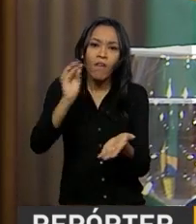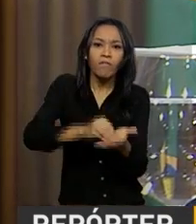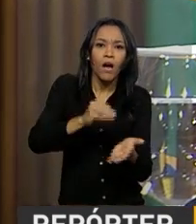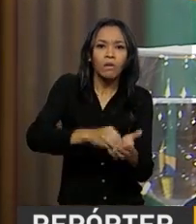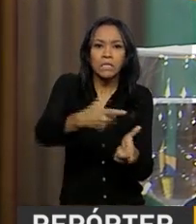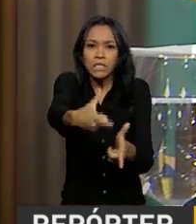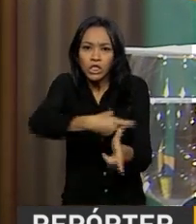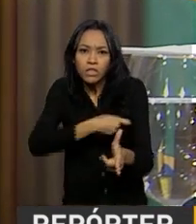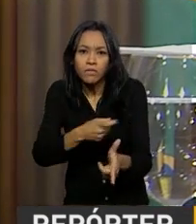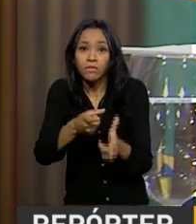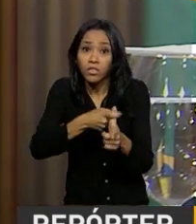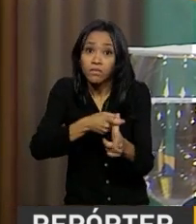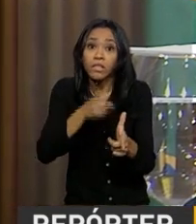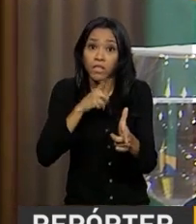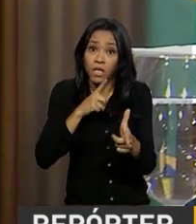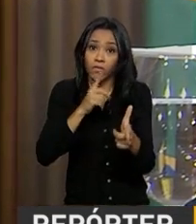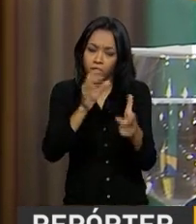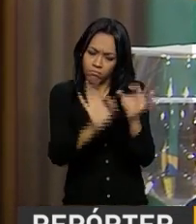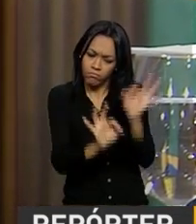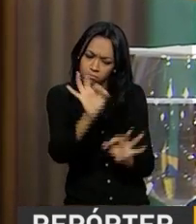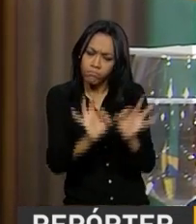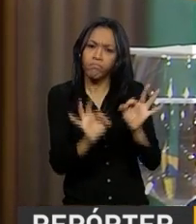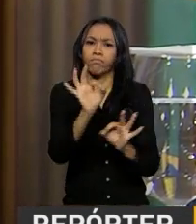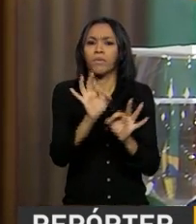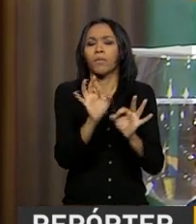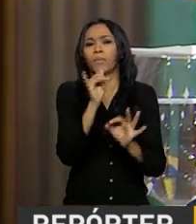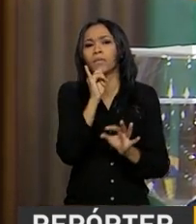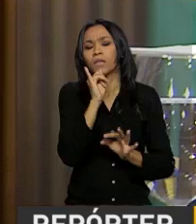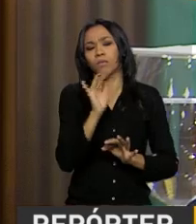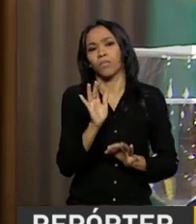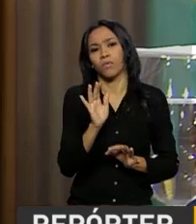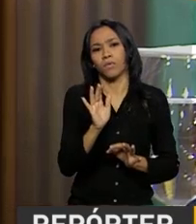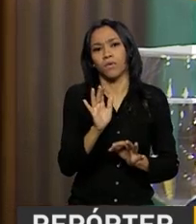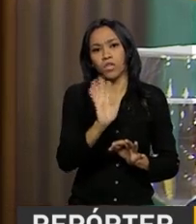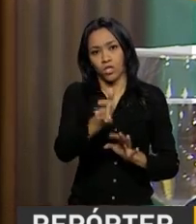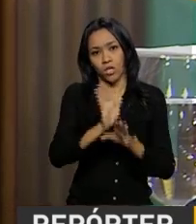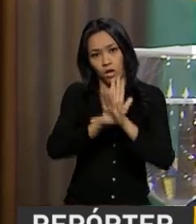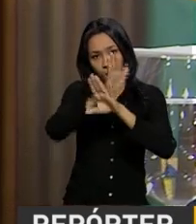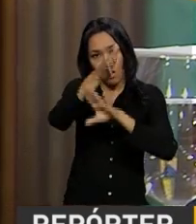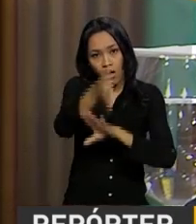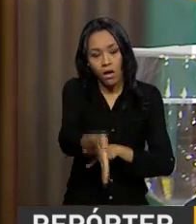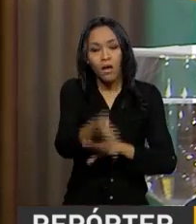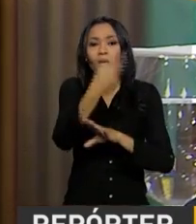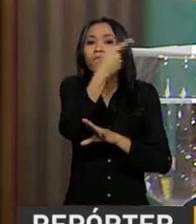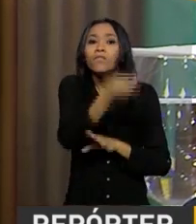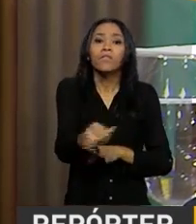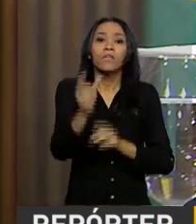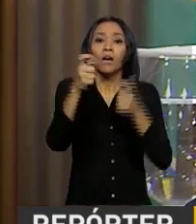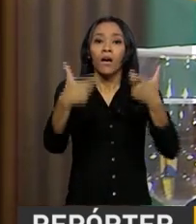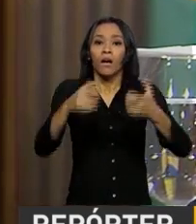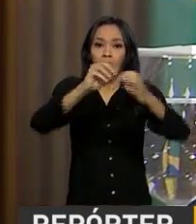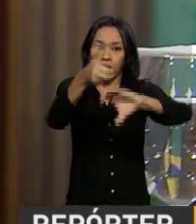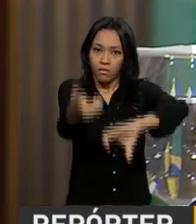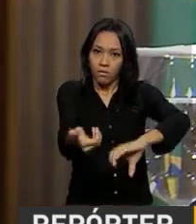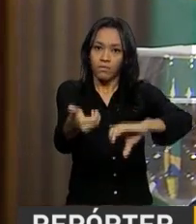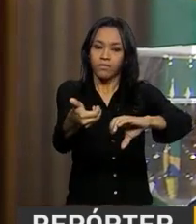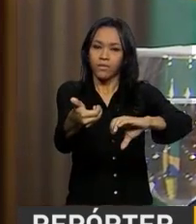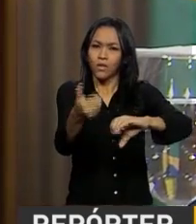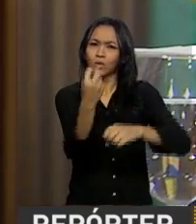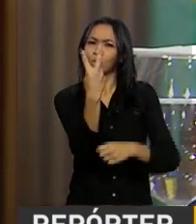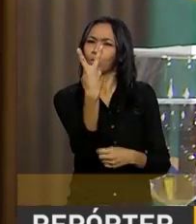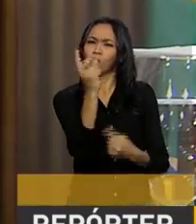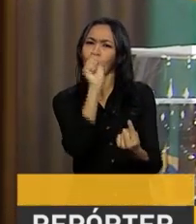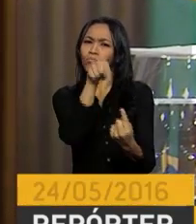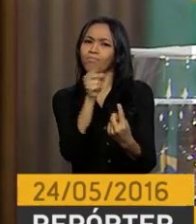isso fizemos uma visita ao Congresso Nacional com dois